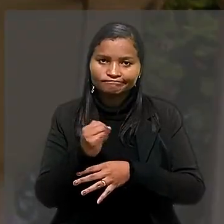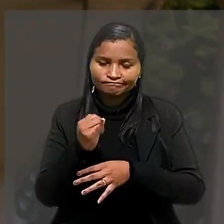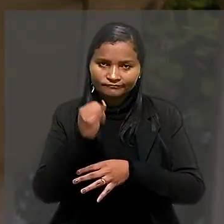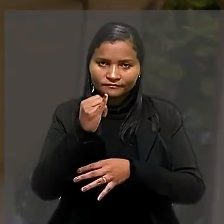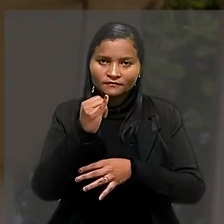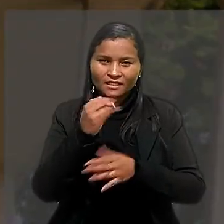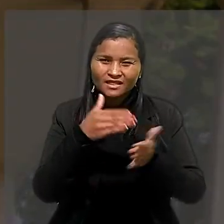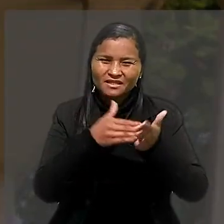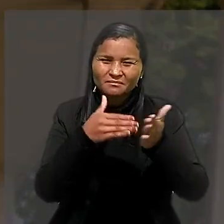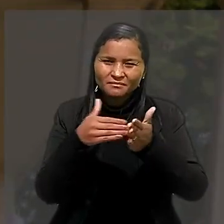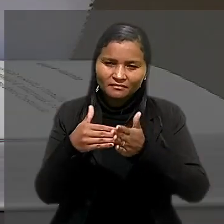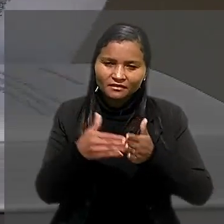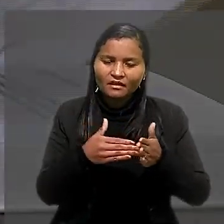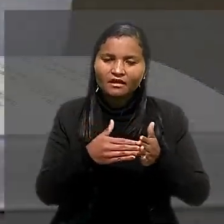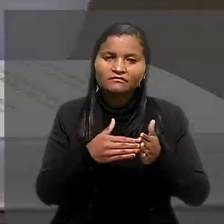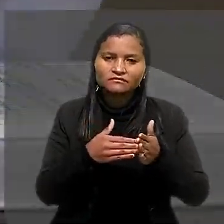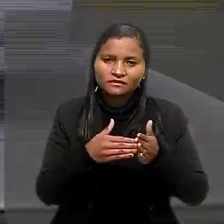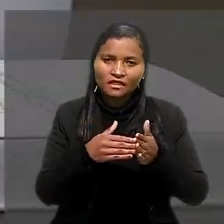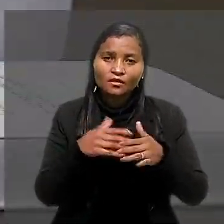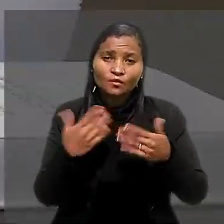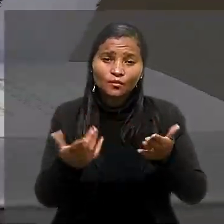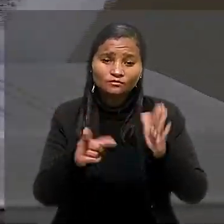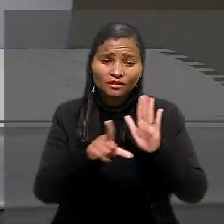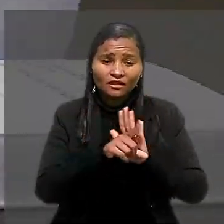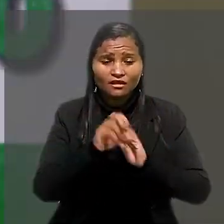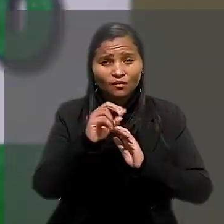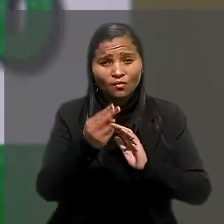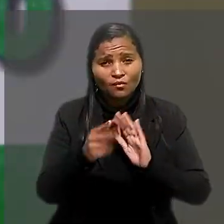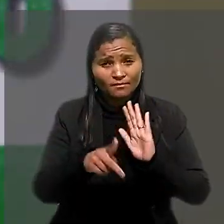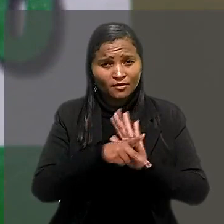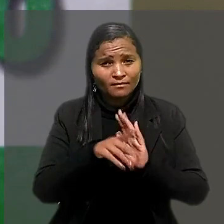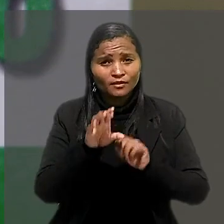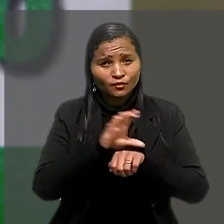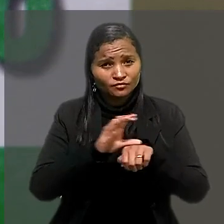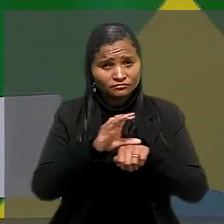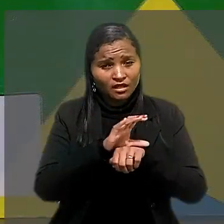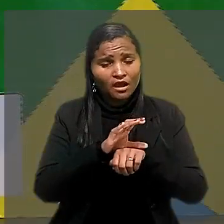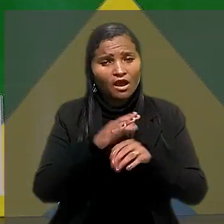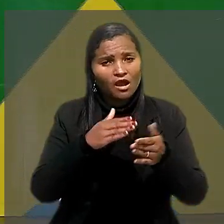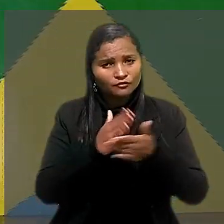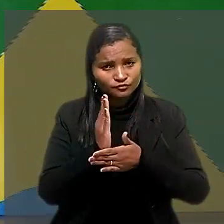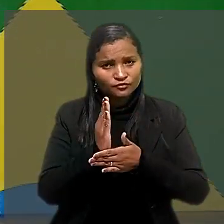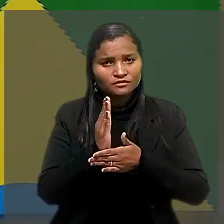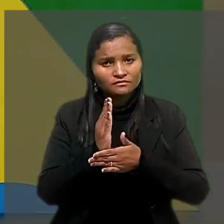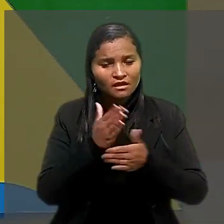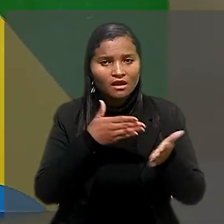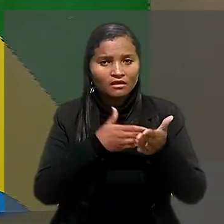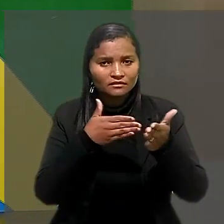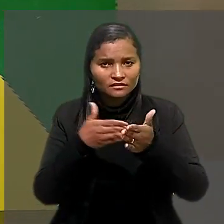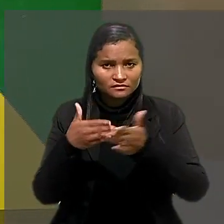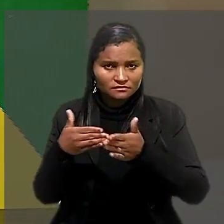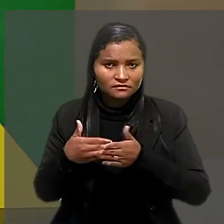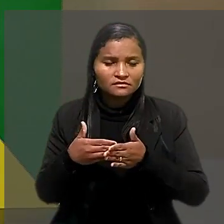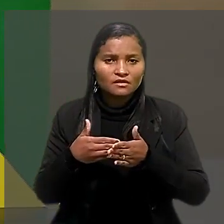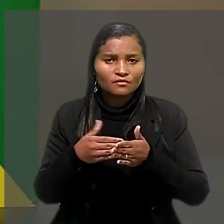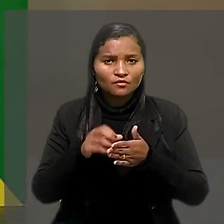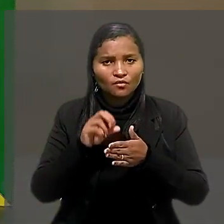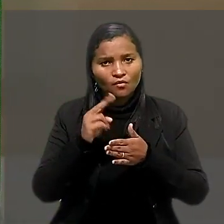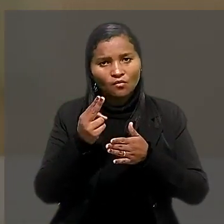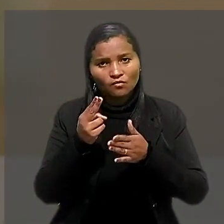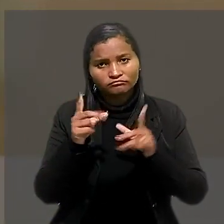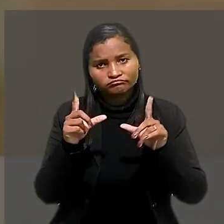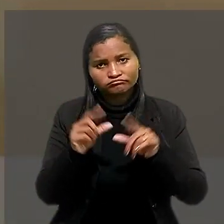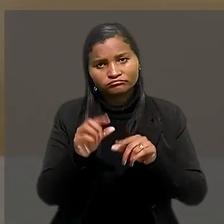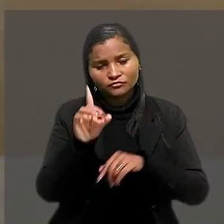excepcionais, limitados às situações em que a lei ou a própria Constituição autoriza expressamente a restrição ou